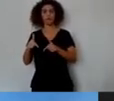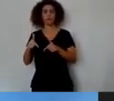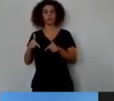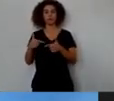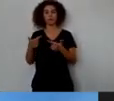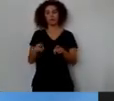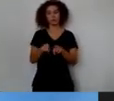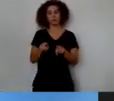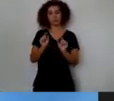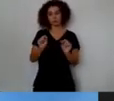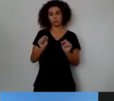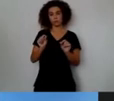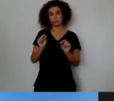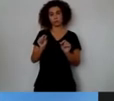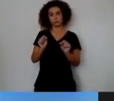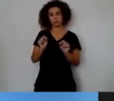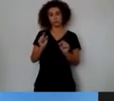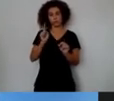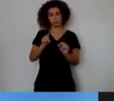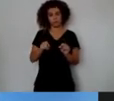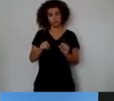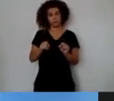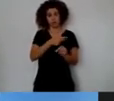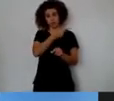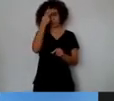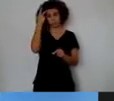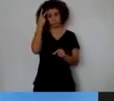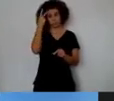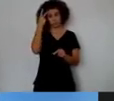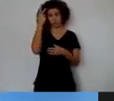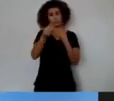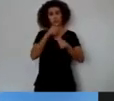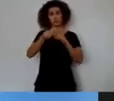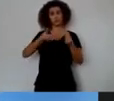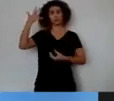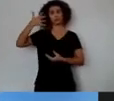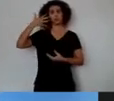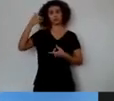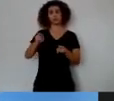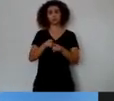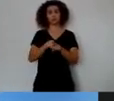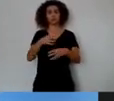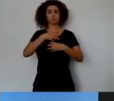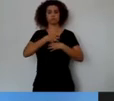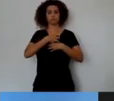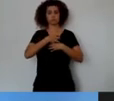assim, pensar que, né, inclusive, colocar sobre essas pessoas o peso de falar num sentido, numa relevância